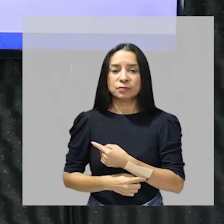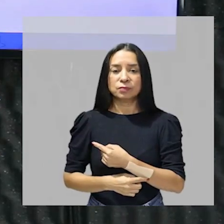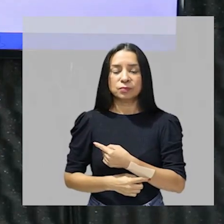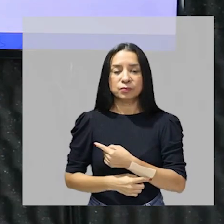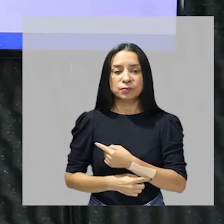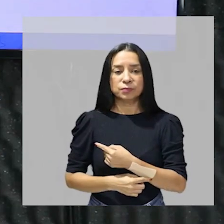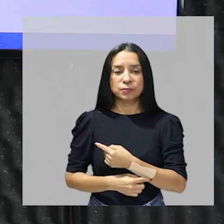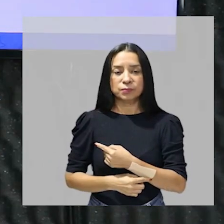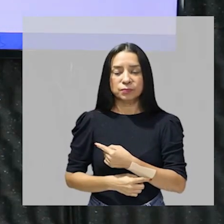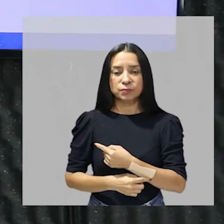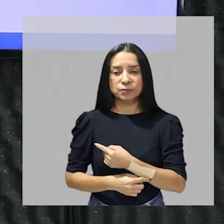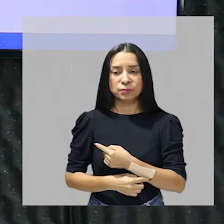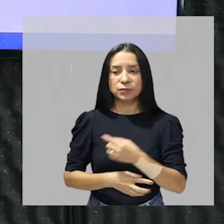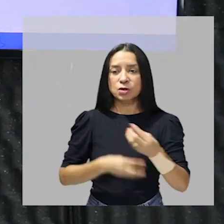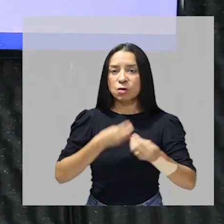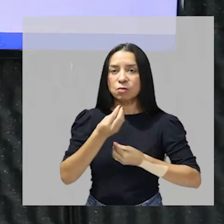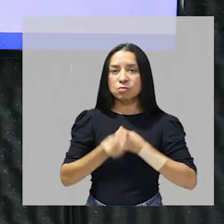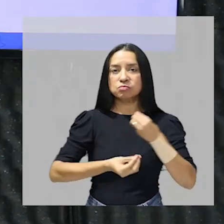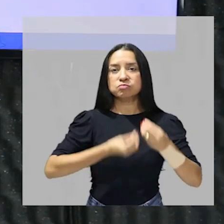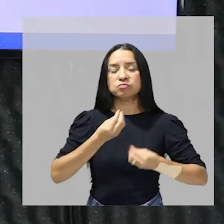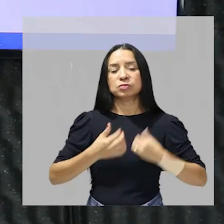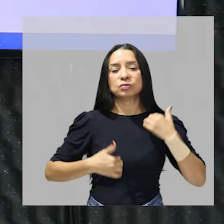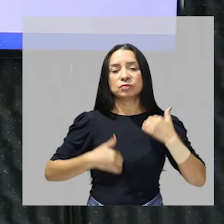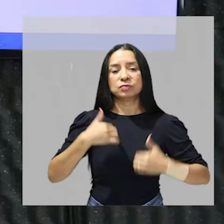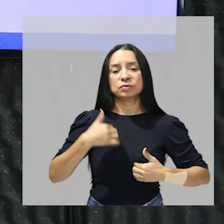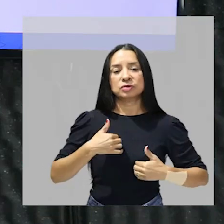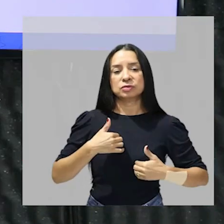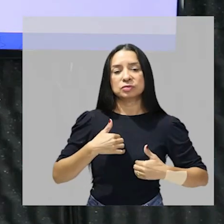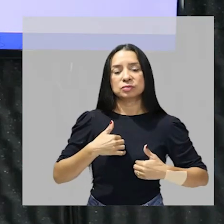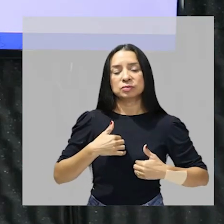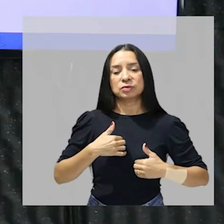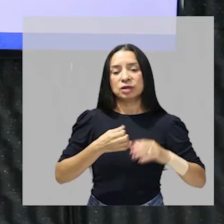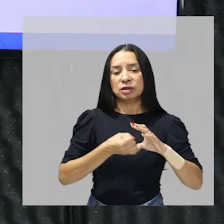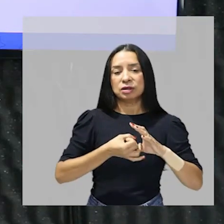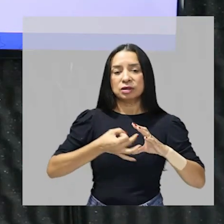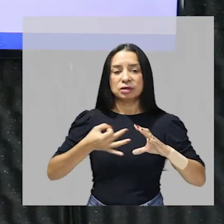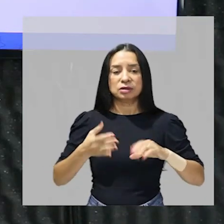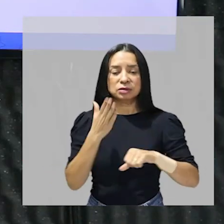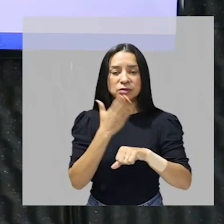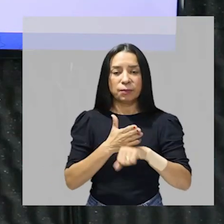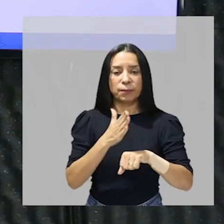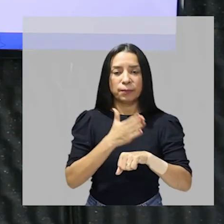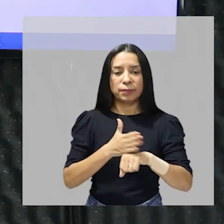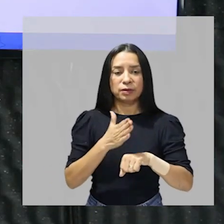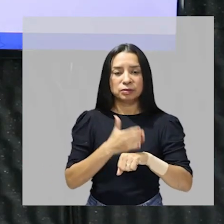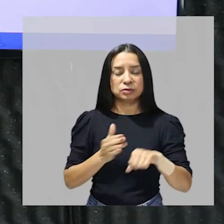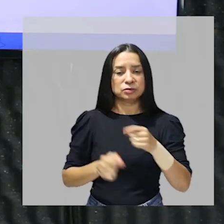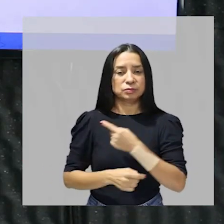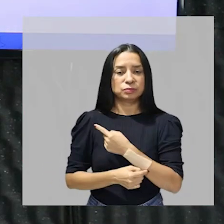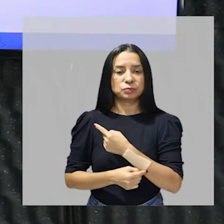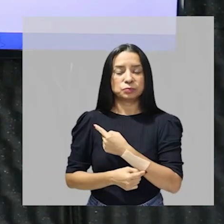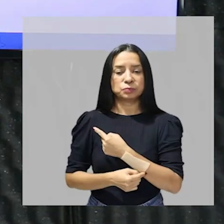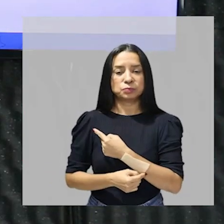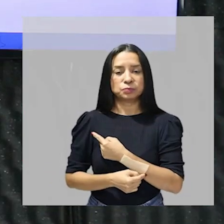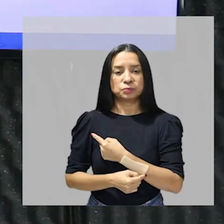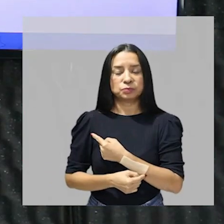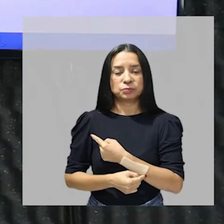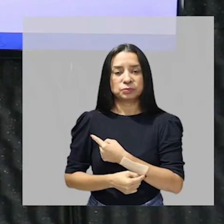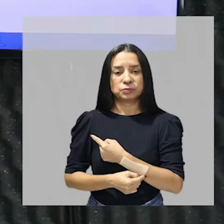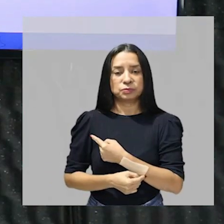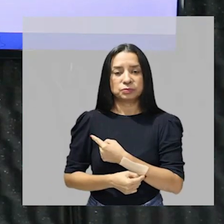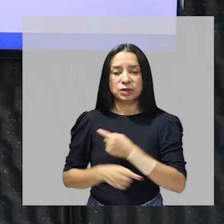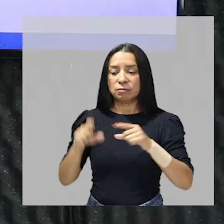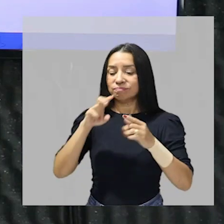Ginásticas de condicionamento físico se caracterizam pela exercitação corporal orientada à melhoria